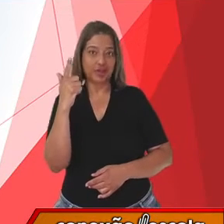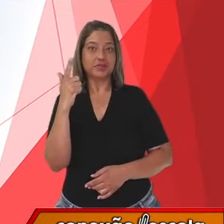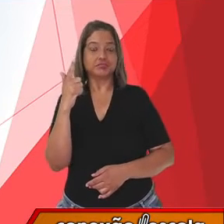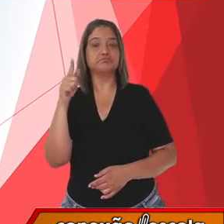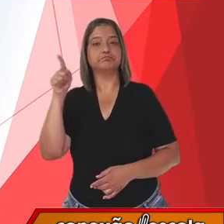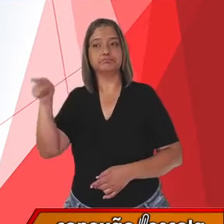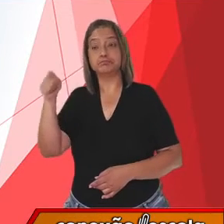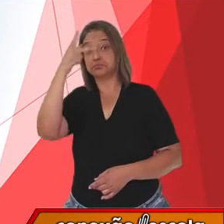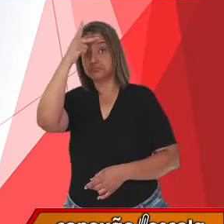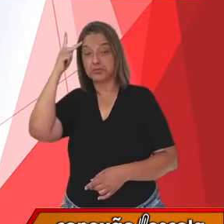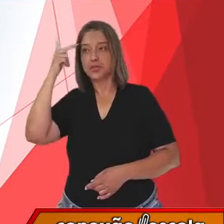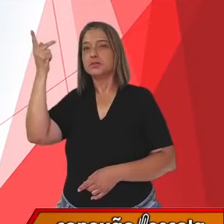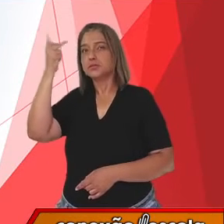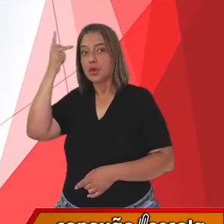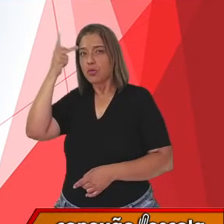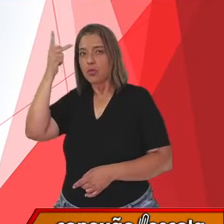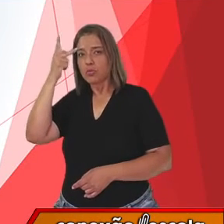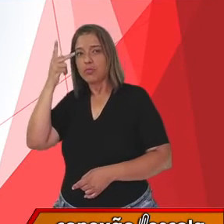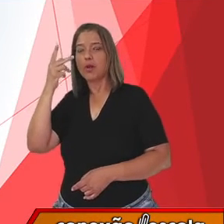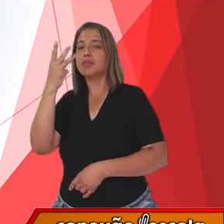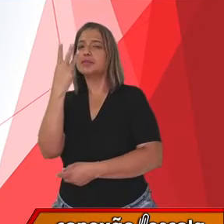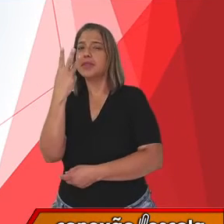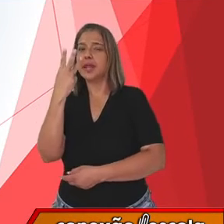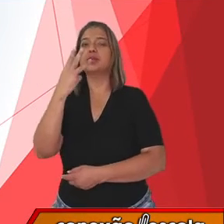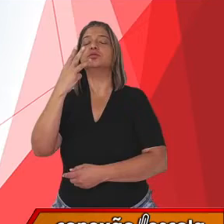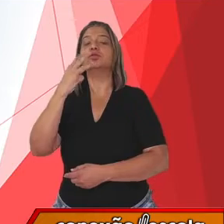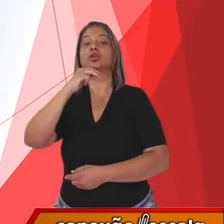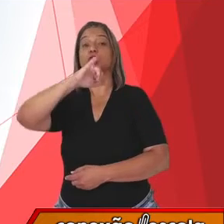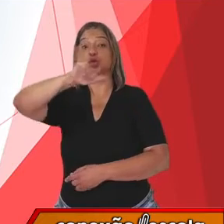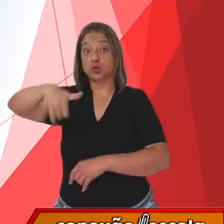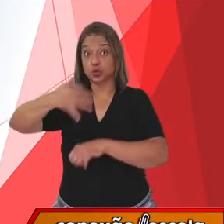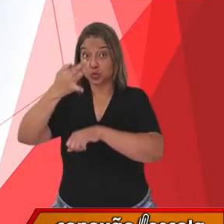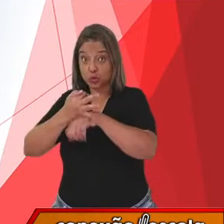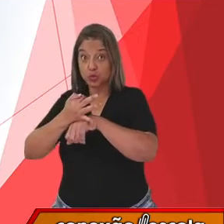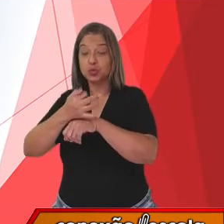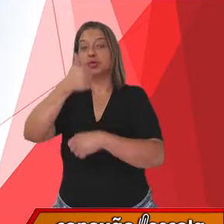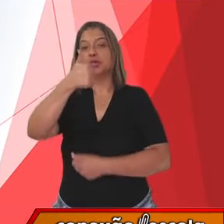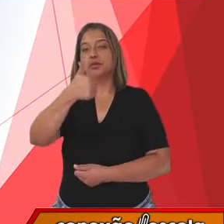saiu de São Paulo em 3 de julho de